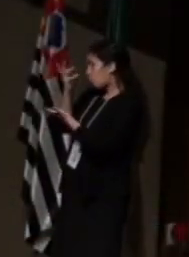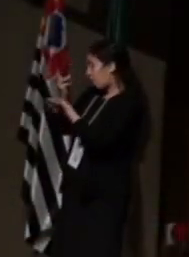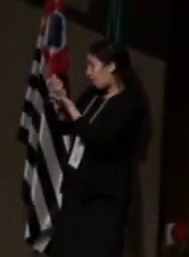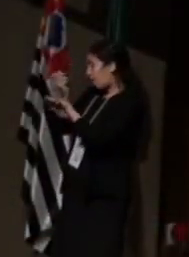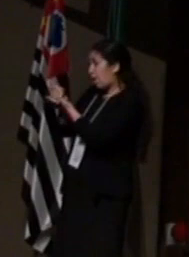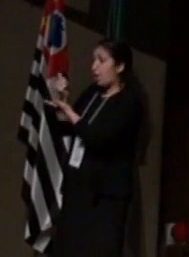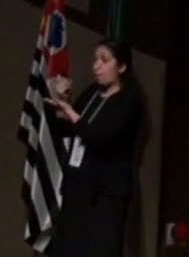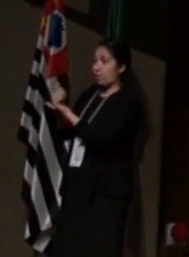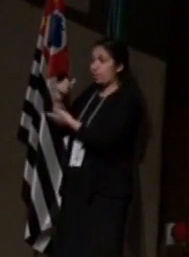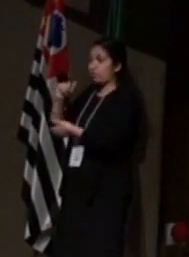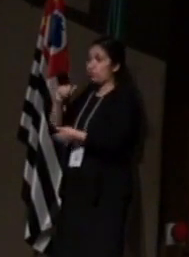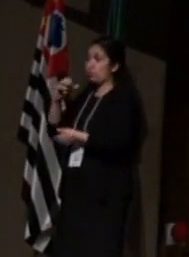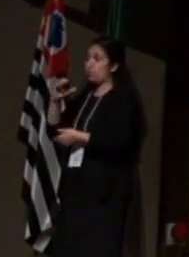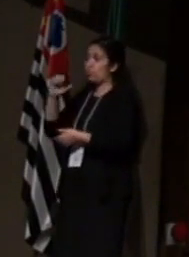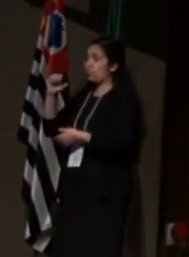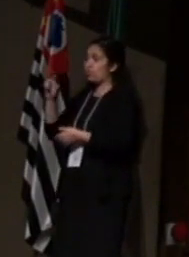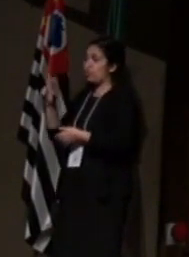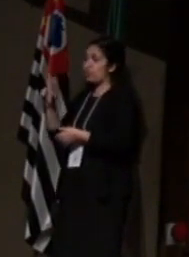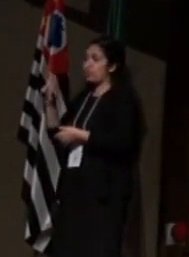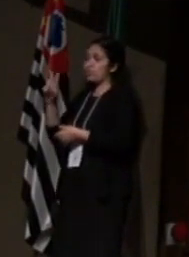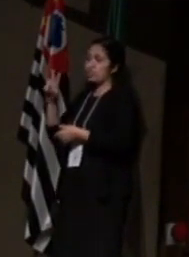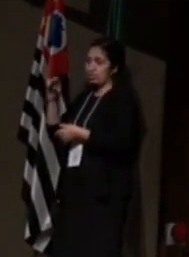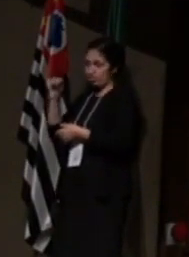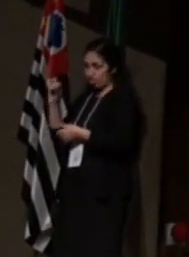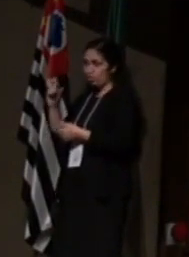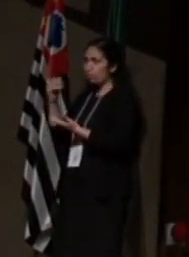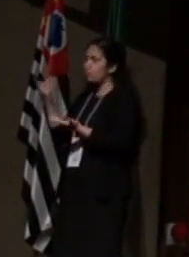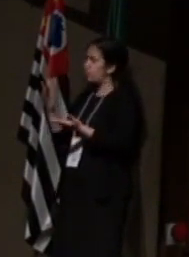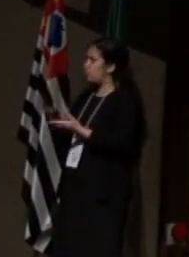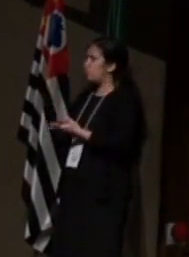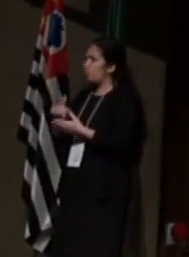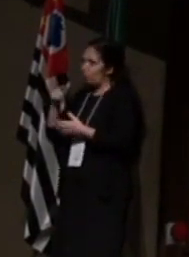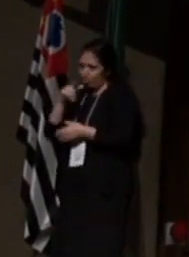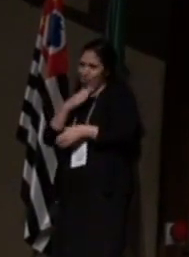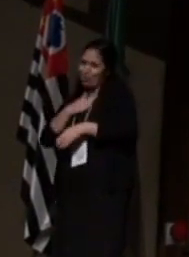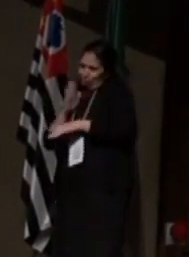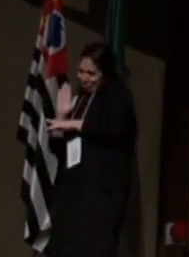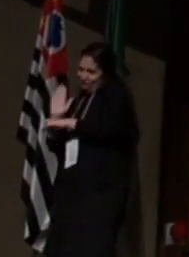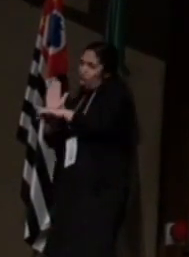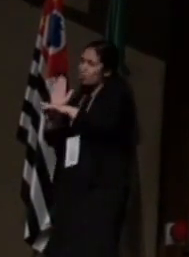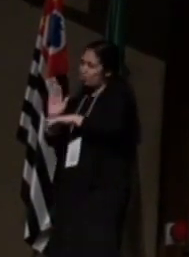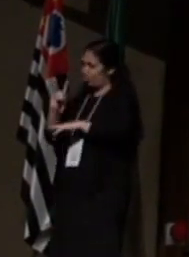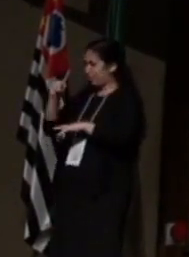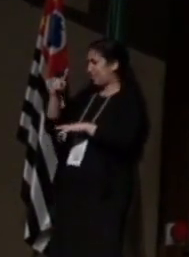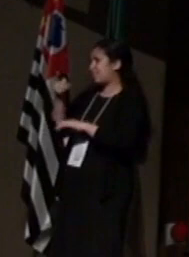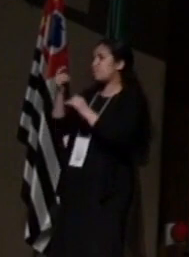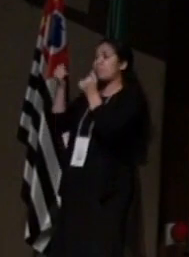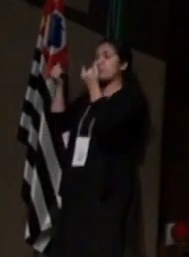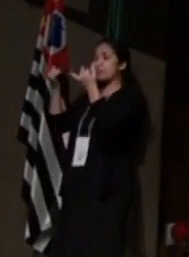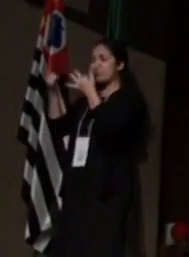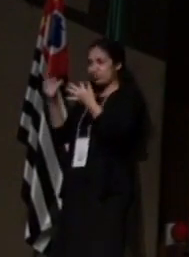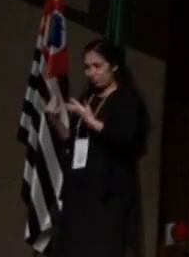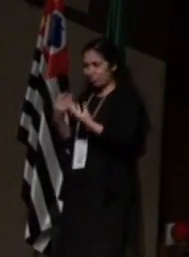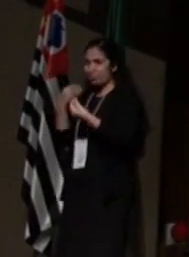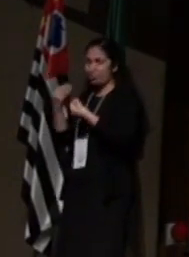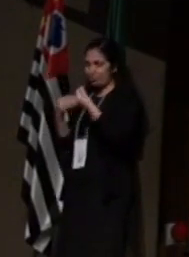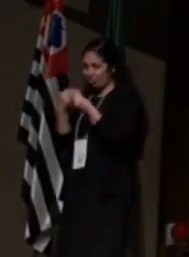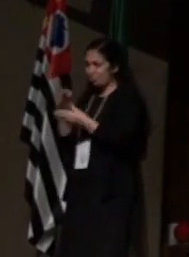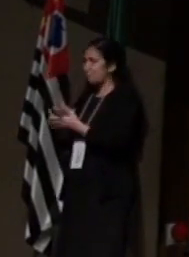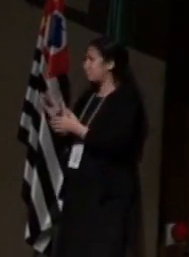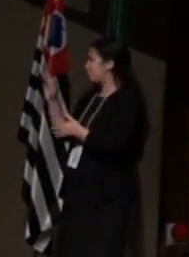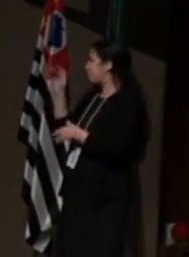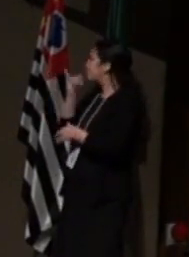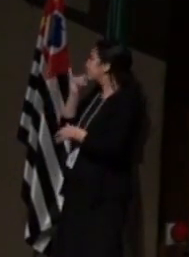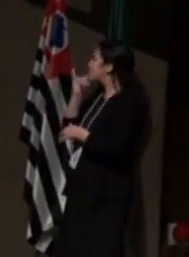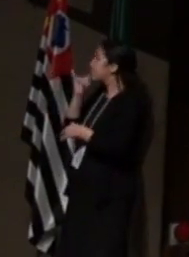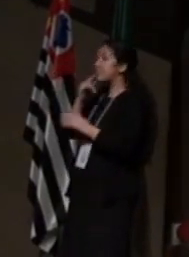ambicioso, e daí vocês certamente precisarão de uma mãozinha nossa, mas eu já explico como é que funciona. Mostrar aqui um exemplo